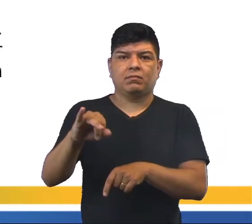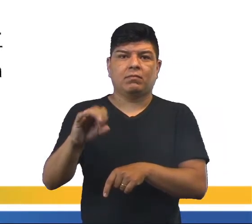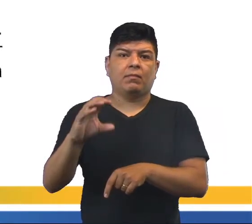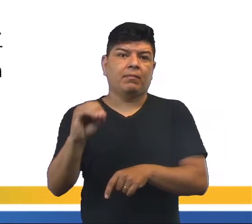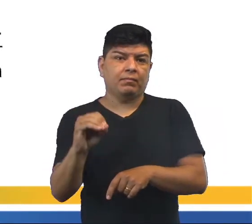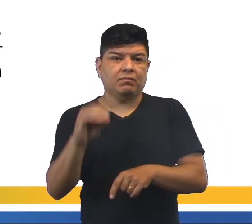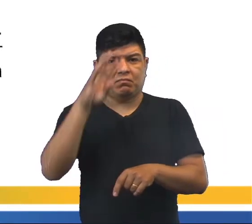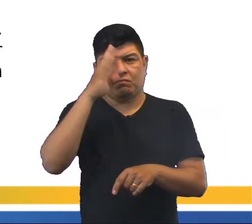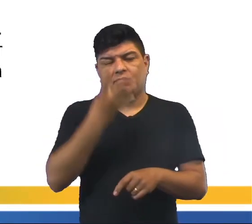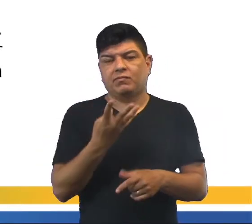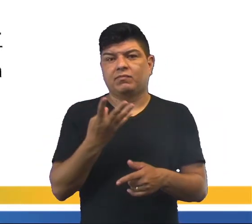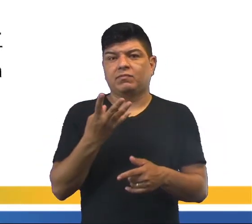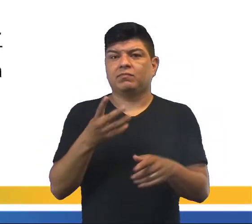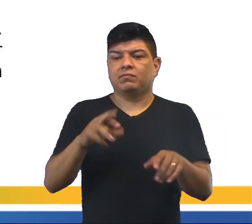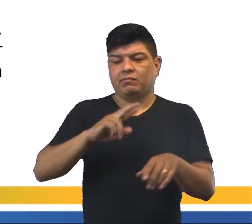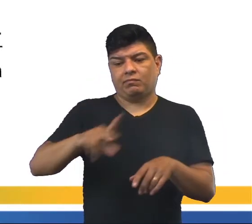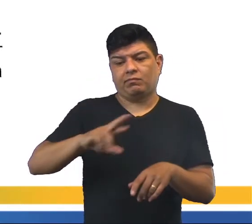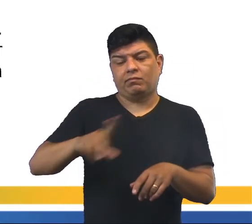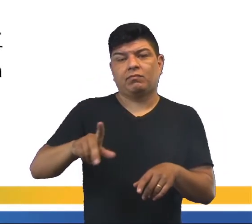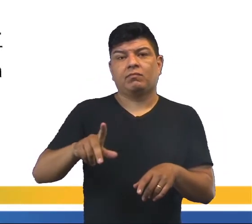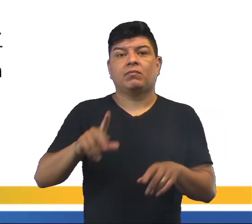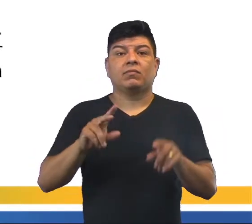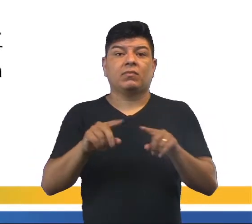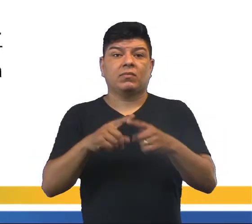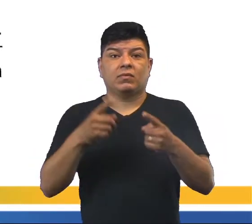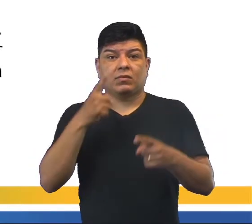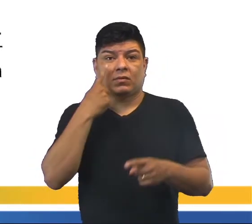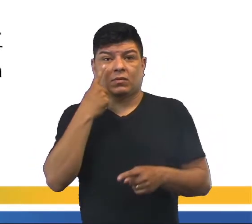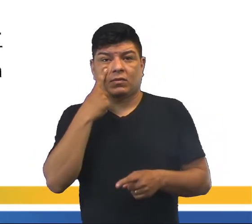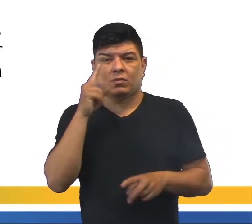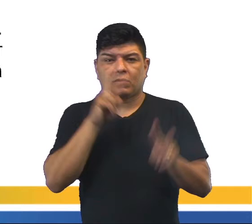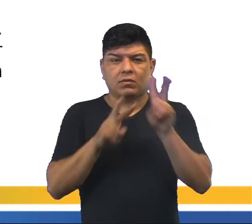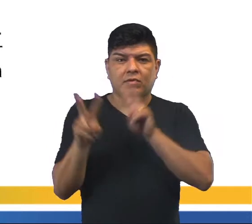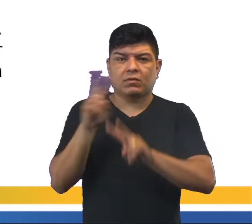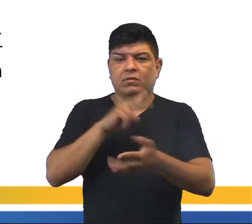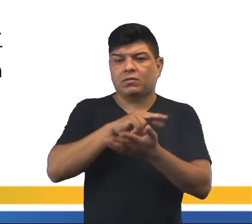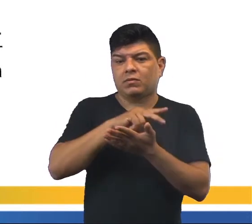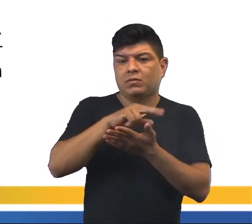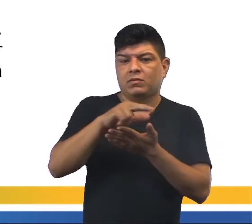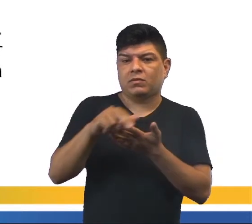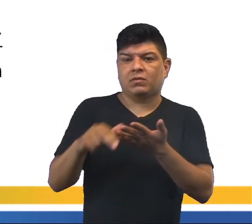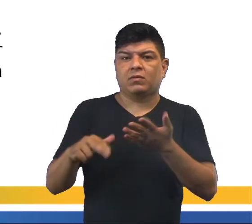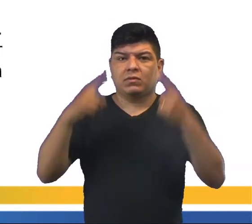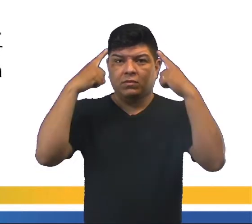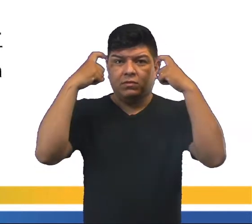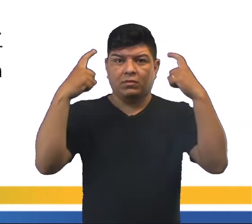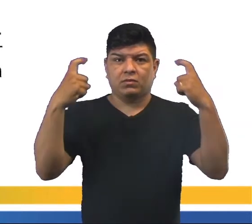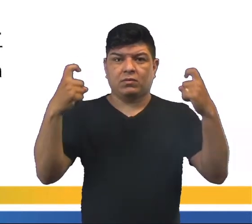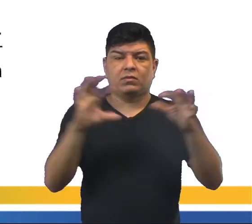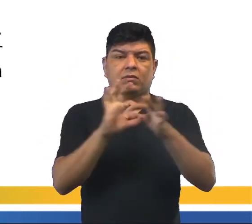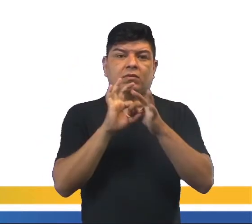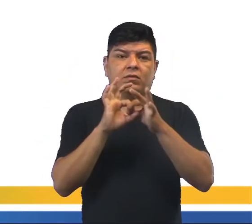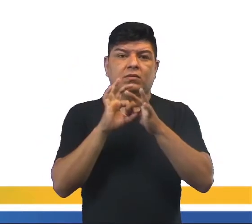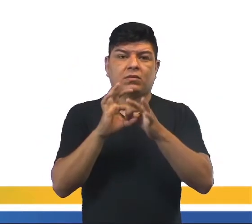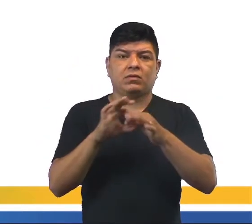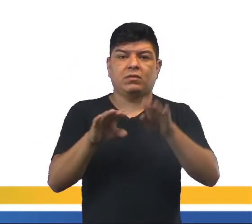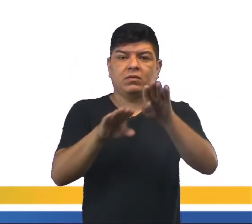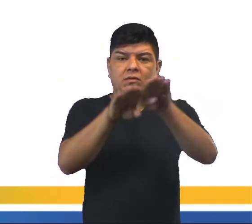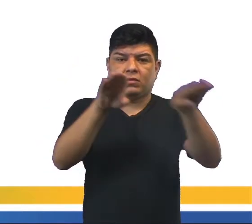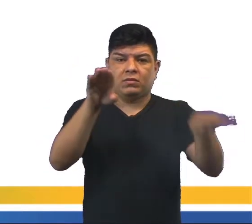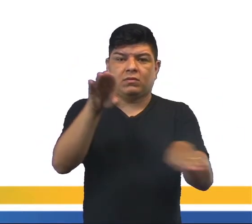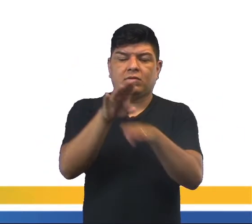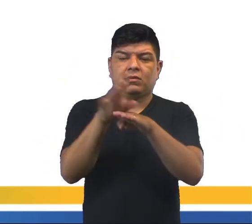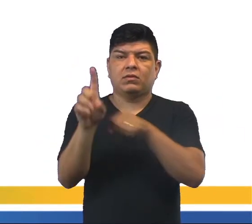qualquer atitude etnocêntrica. O olhar eurocêntrico foi responsável por diversas violências e está relacionado com muitas desigualdades